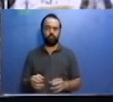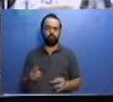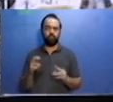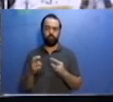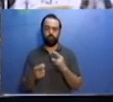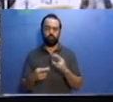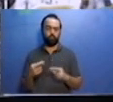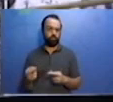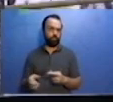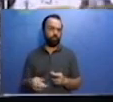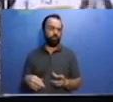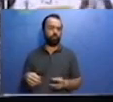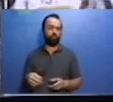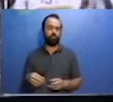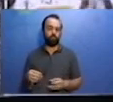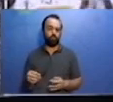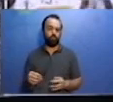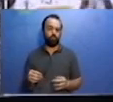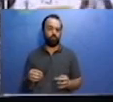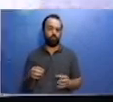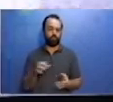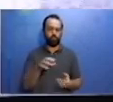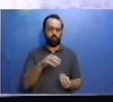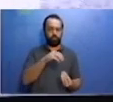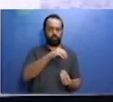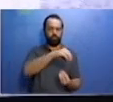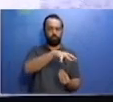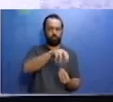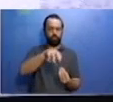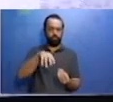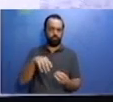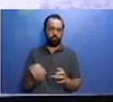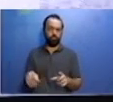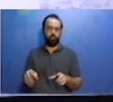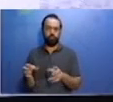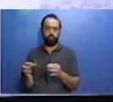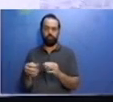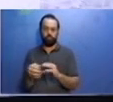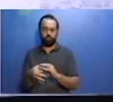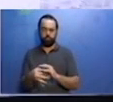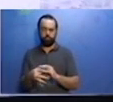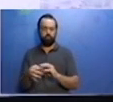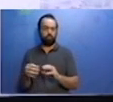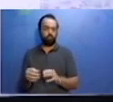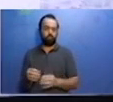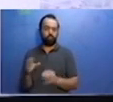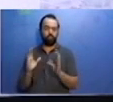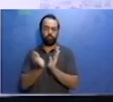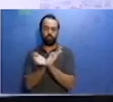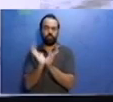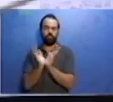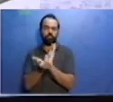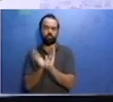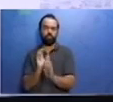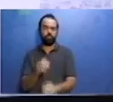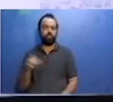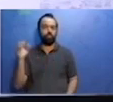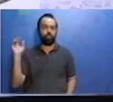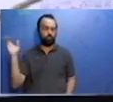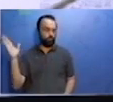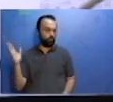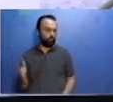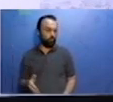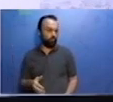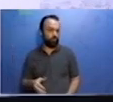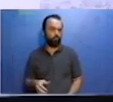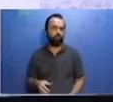falar com detalhes mais para frente. Bom, agora a filogenia dos fungos. Os fungos são organismos eucarióticos, ou